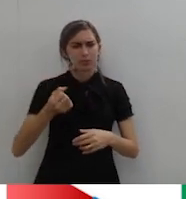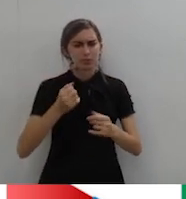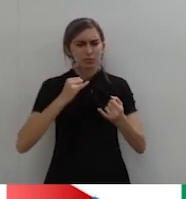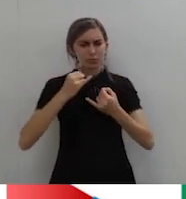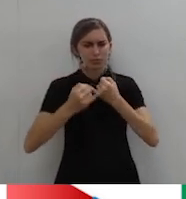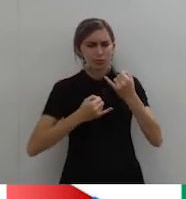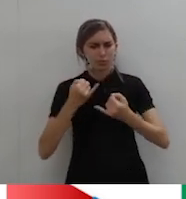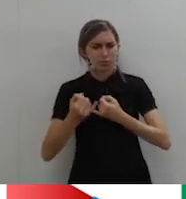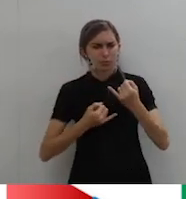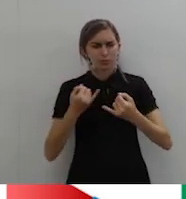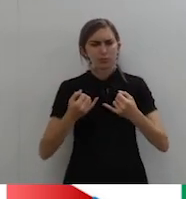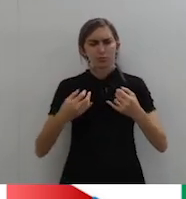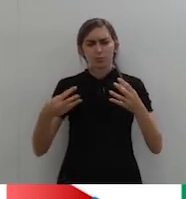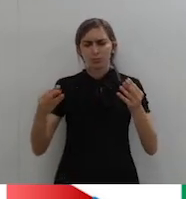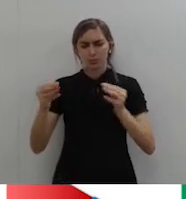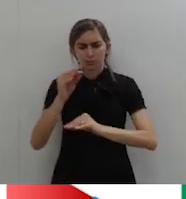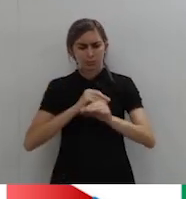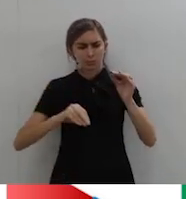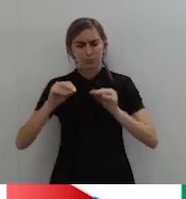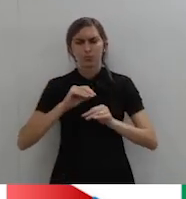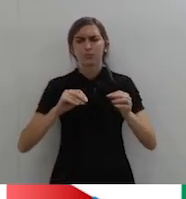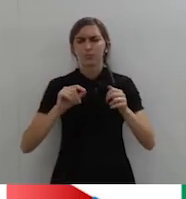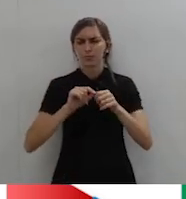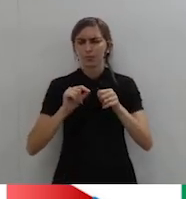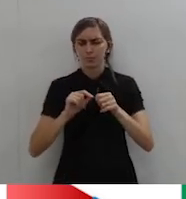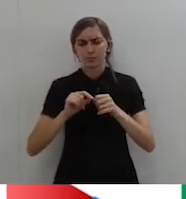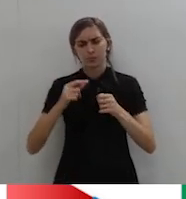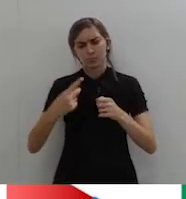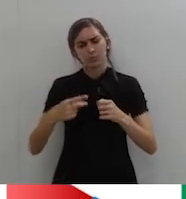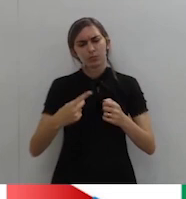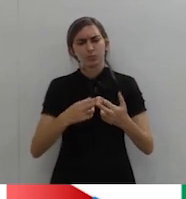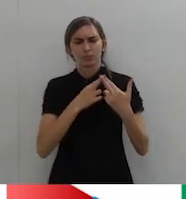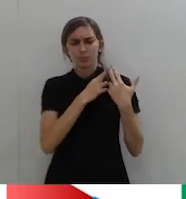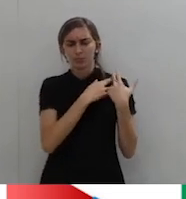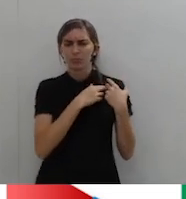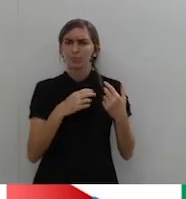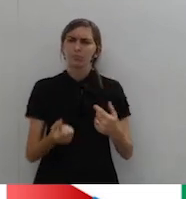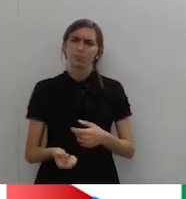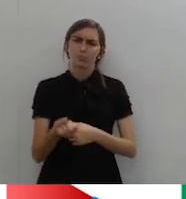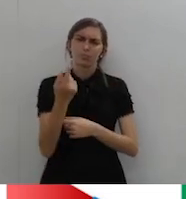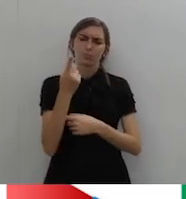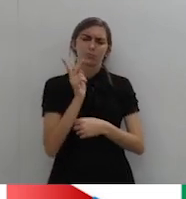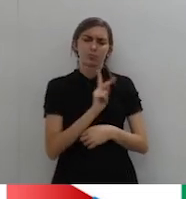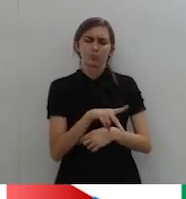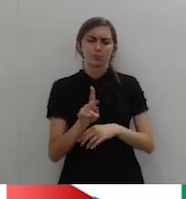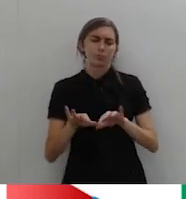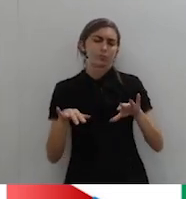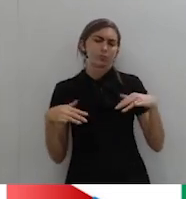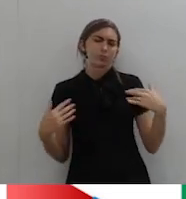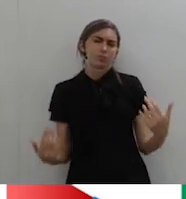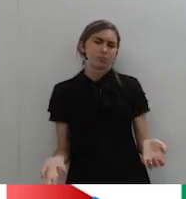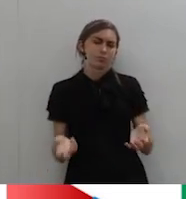que possui componentes eletrônicos para executar sua função. Oxe, professora, então quer dizer que se